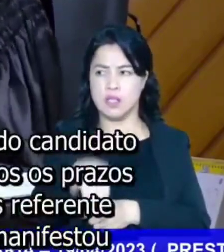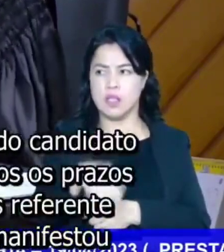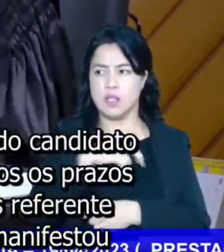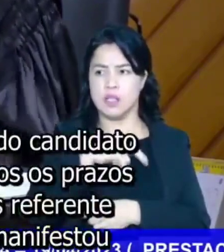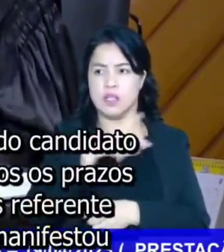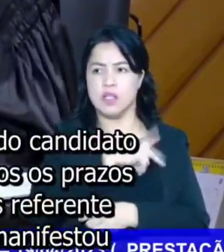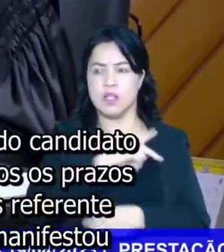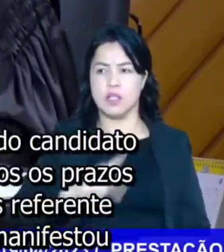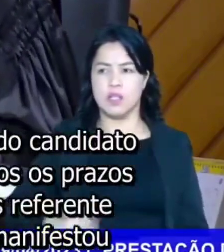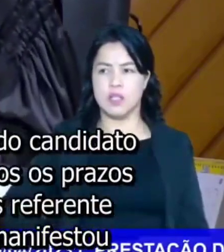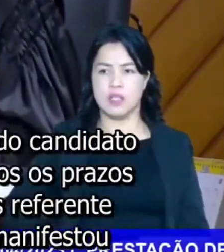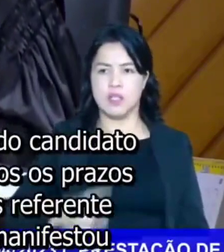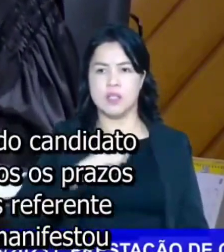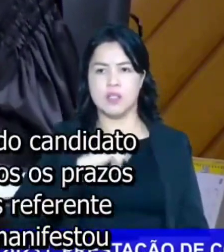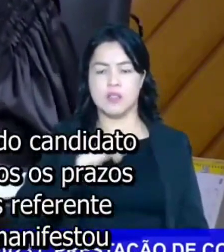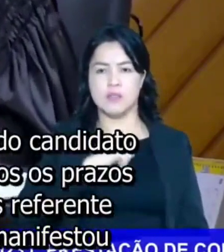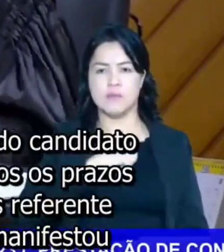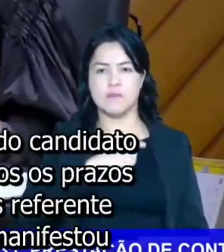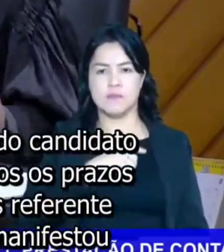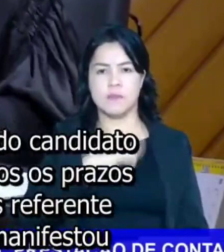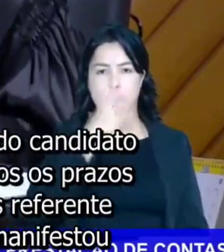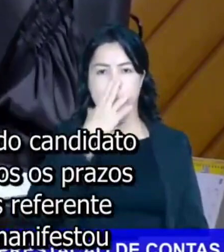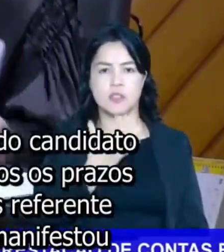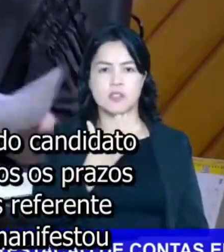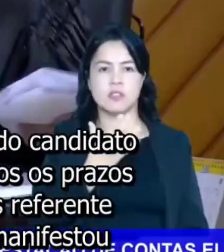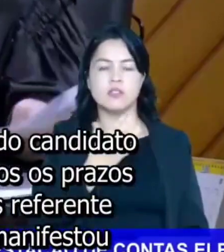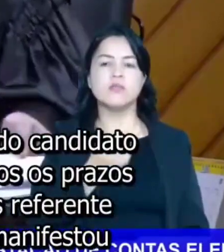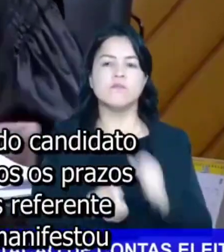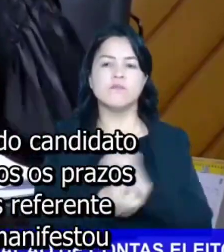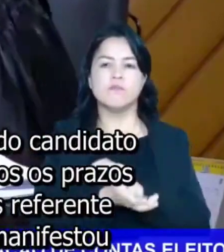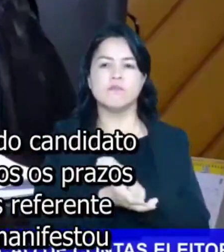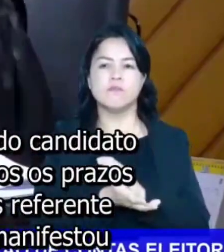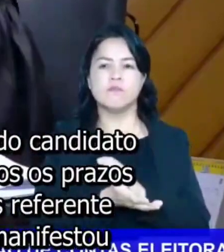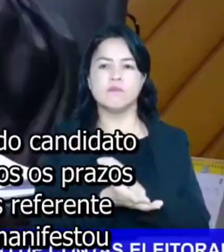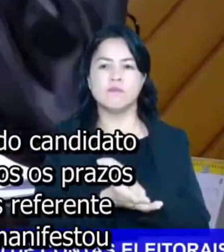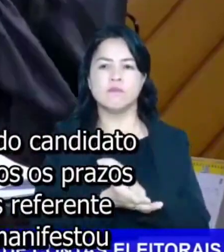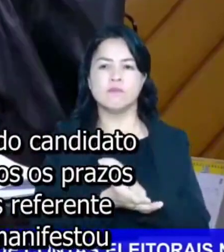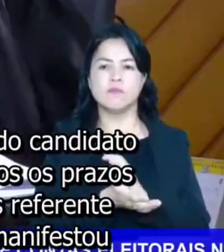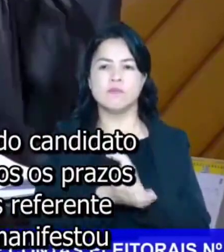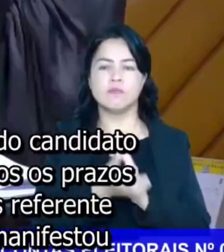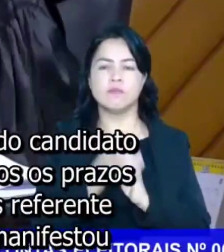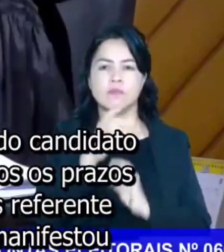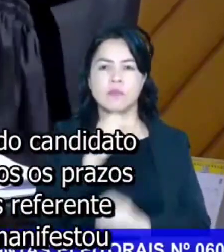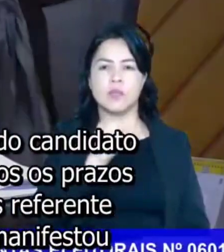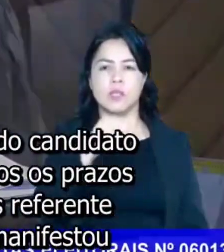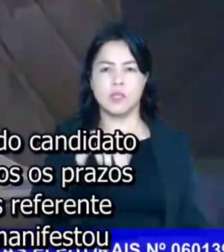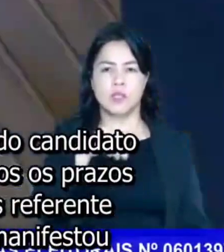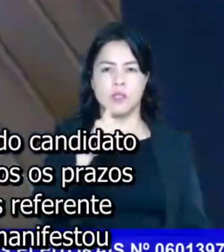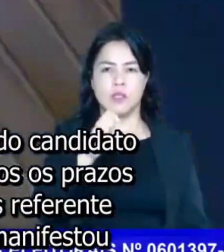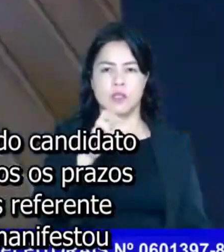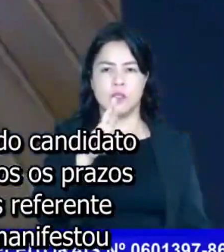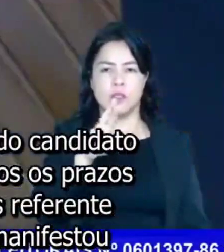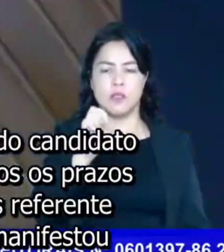uma inadimplência por omissão do candidato Anderson Diogo Rodrigues de Castro, que, decorridos os prazos legais,